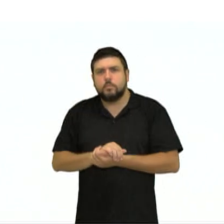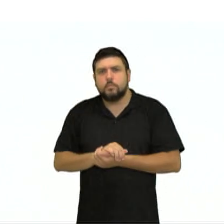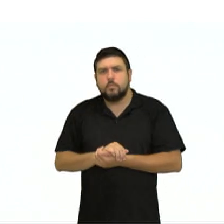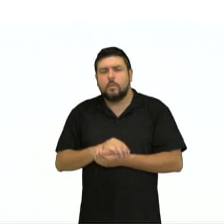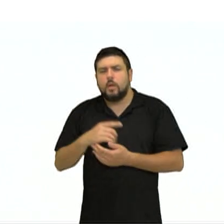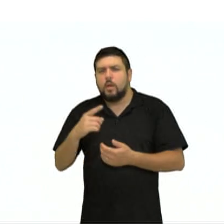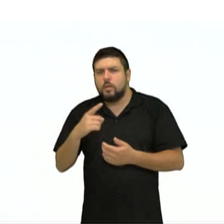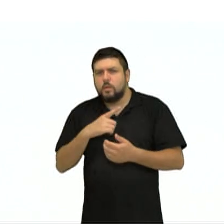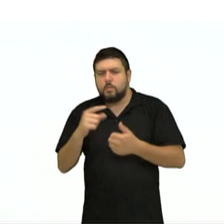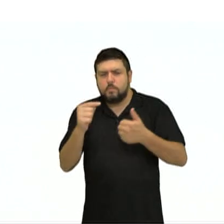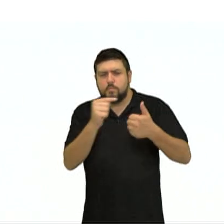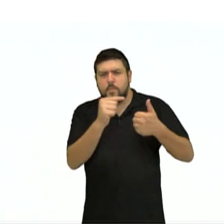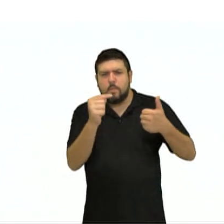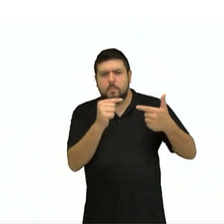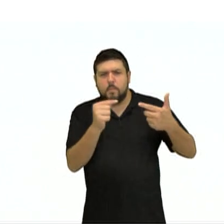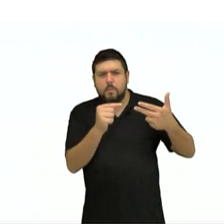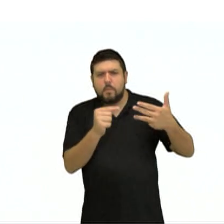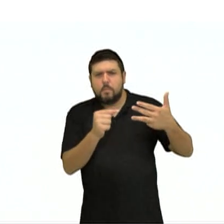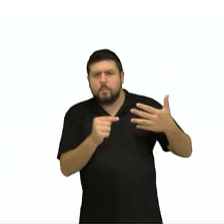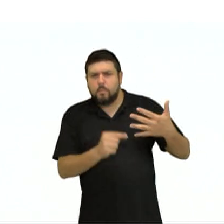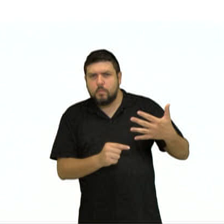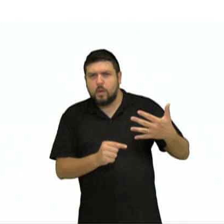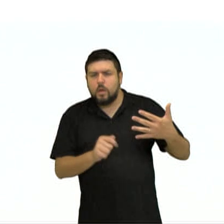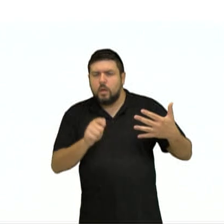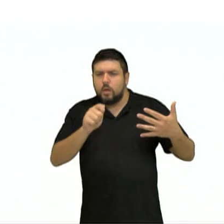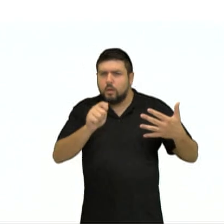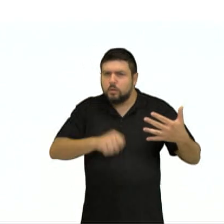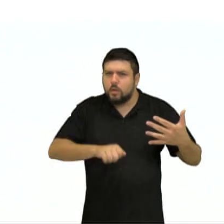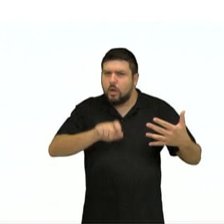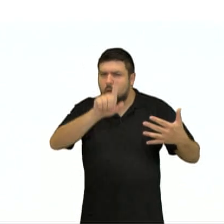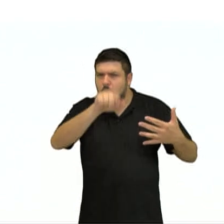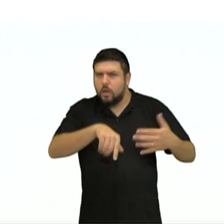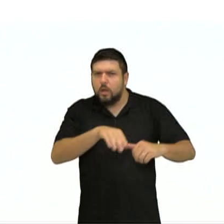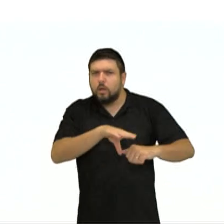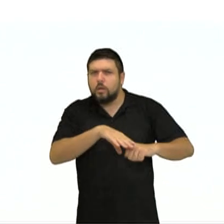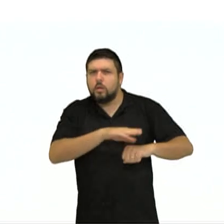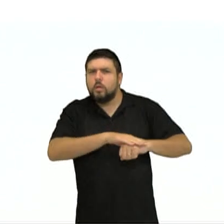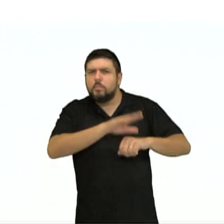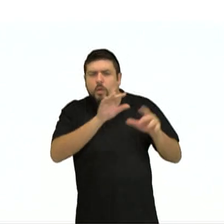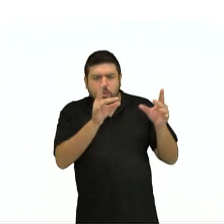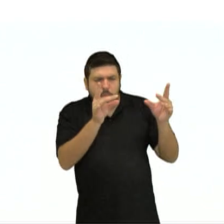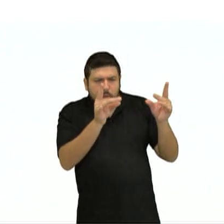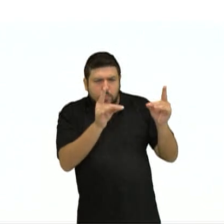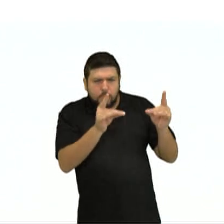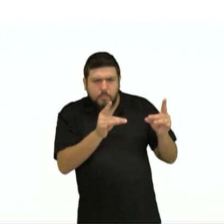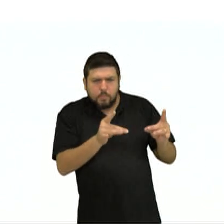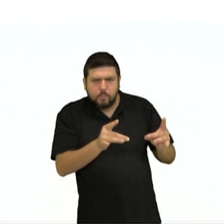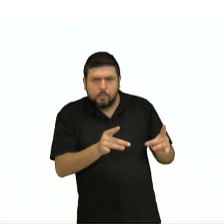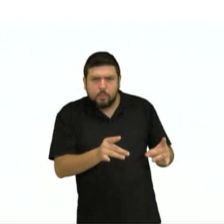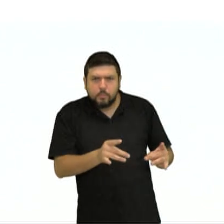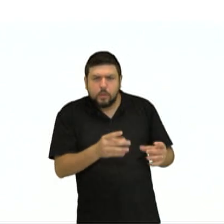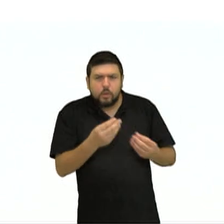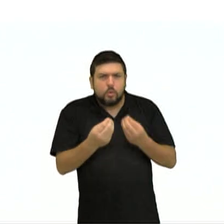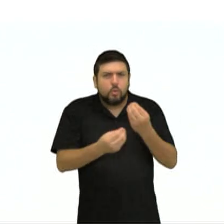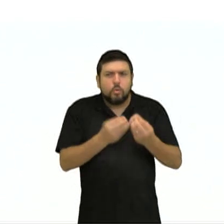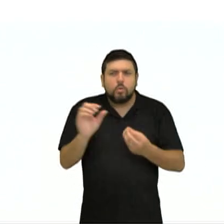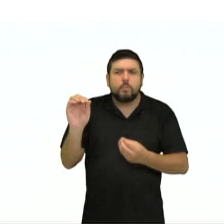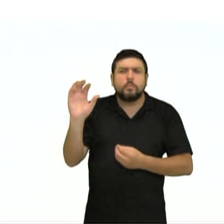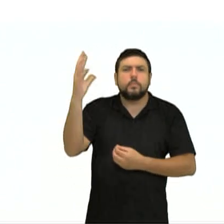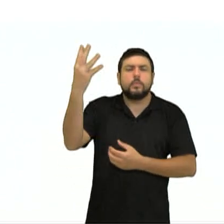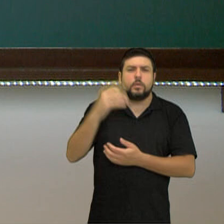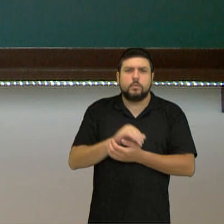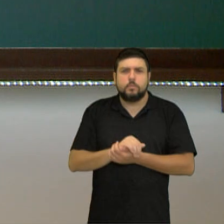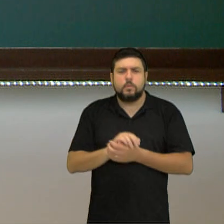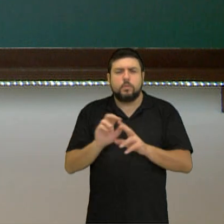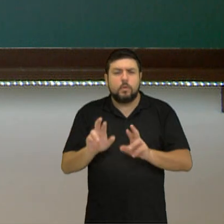para oferecer ao leitor várias versões de um mesmo tema e interpretações dos dados e acontecimentos. Qual é a diferença